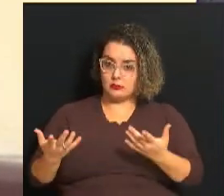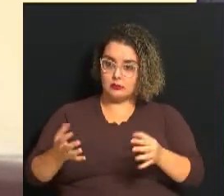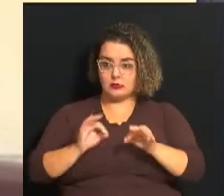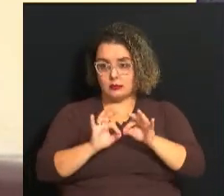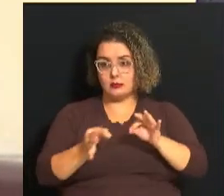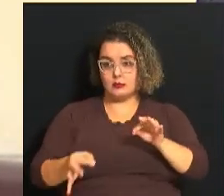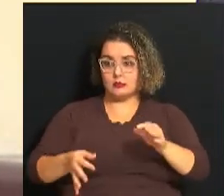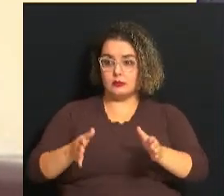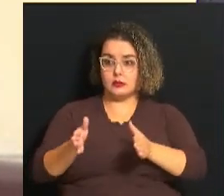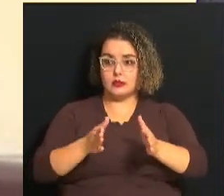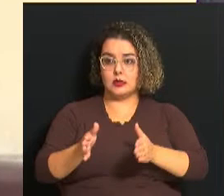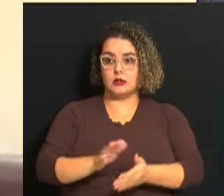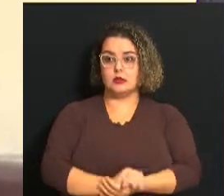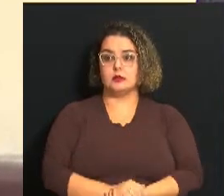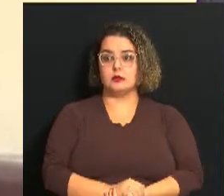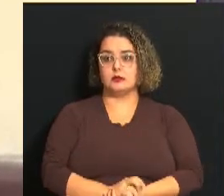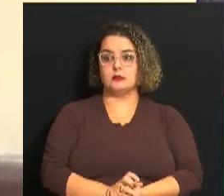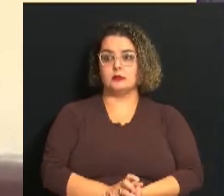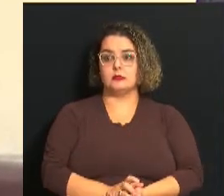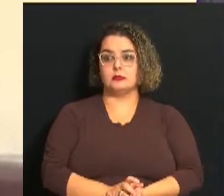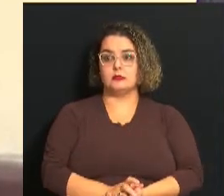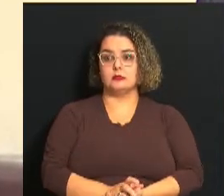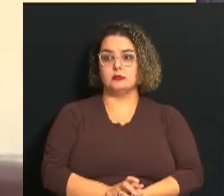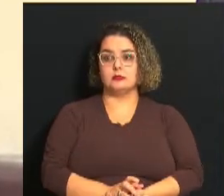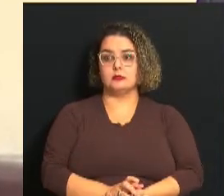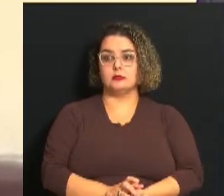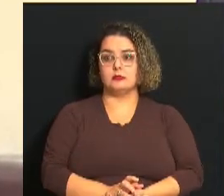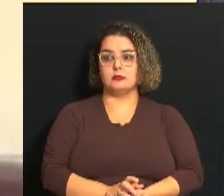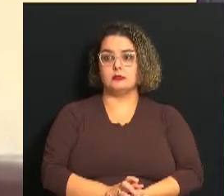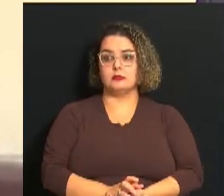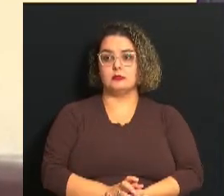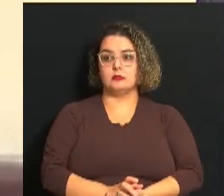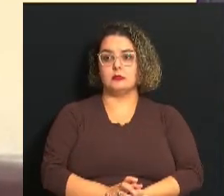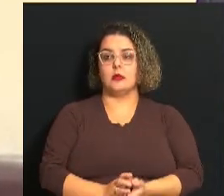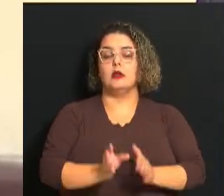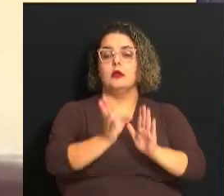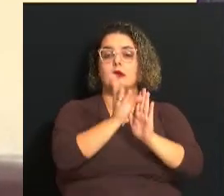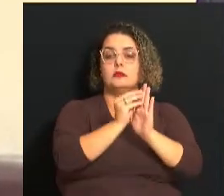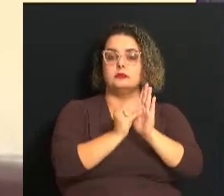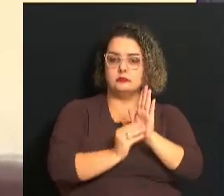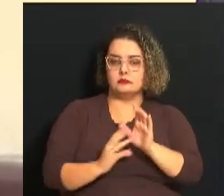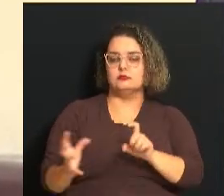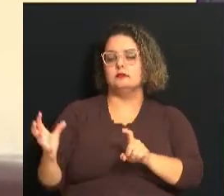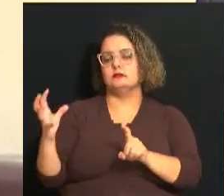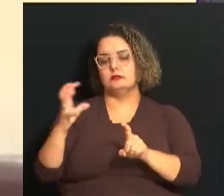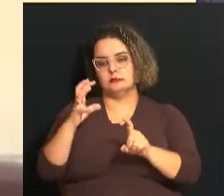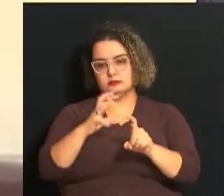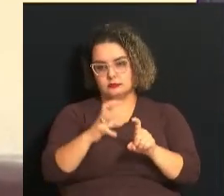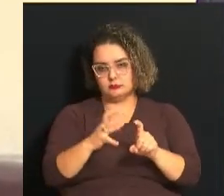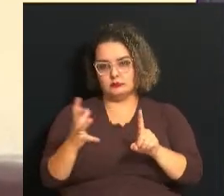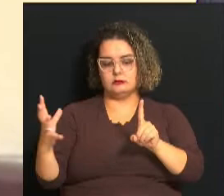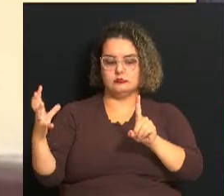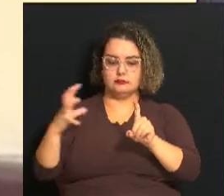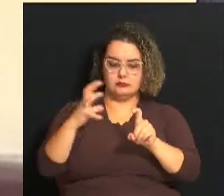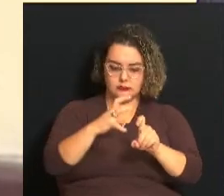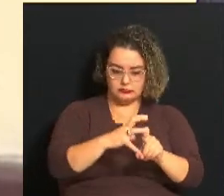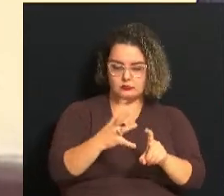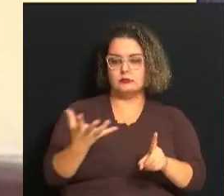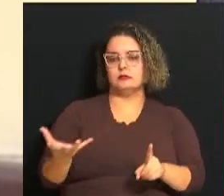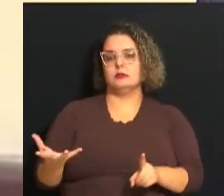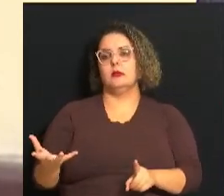nesse momento e então chegamos então ao conceito de assédio moral de maneira ainda genérica e